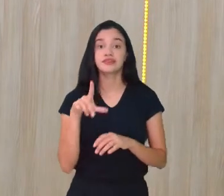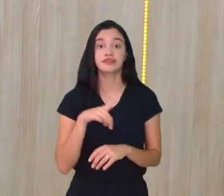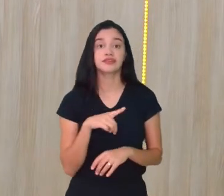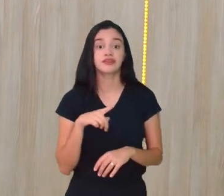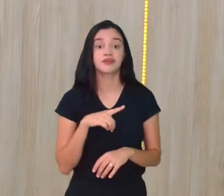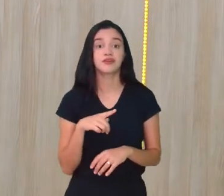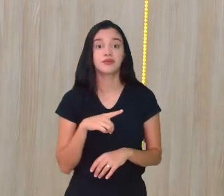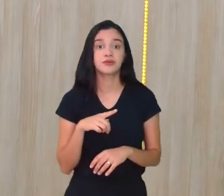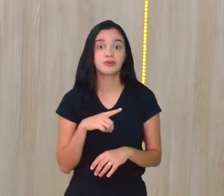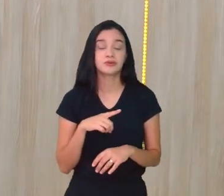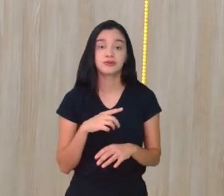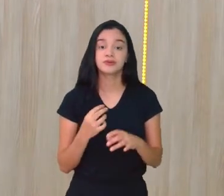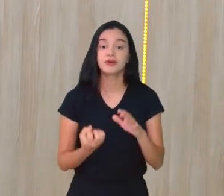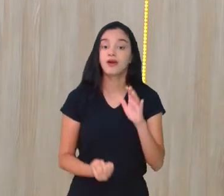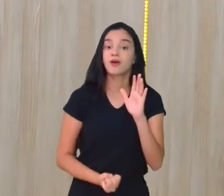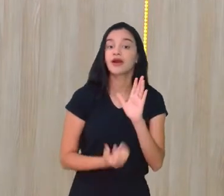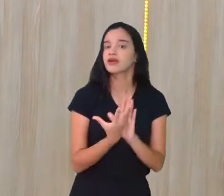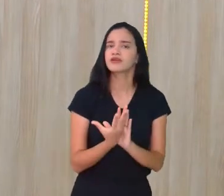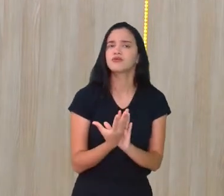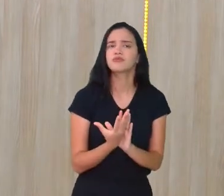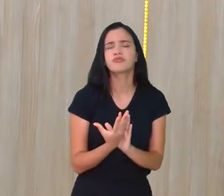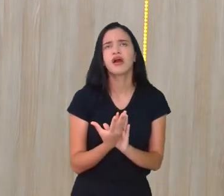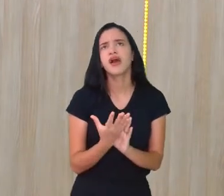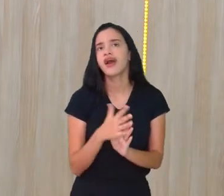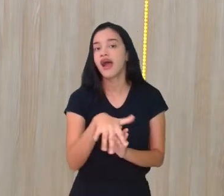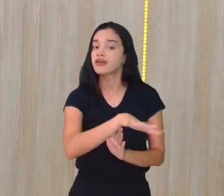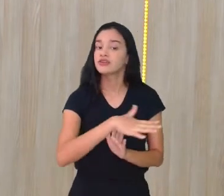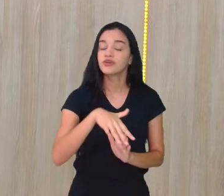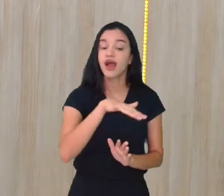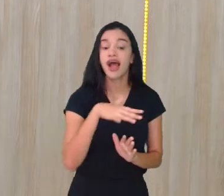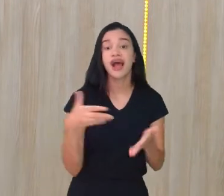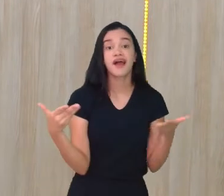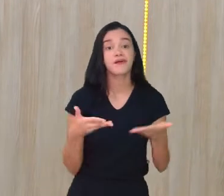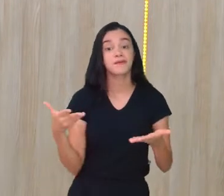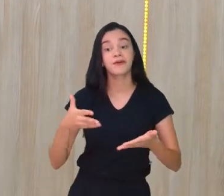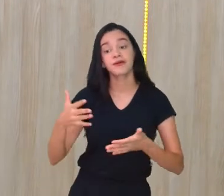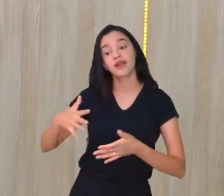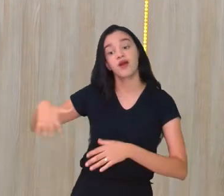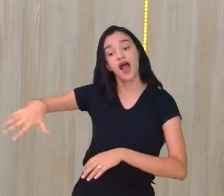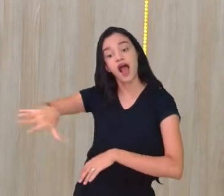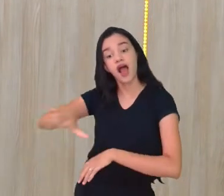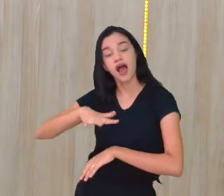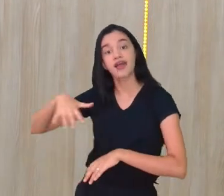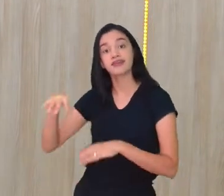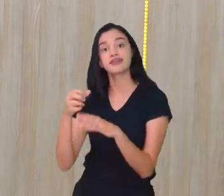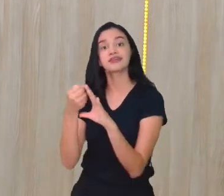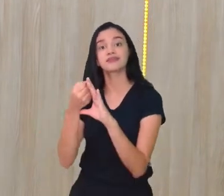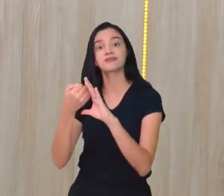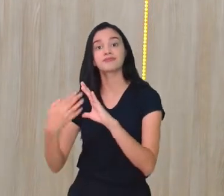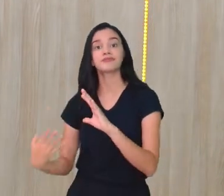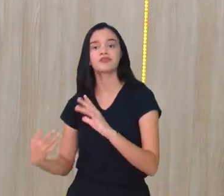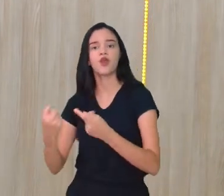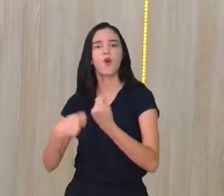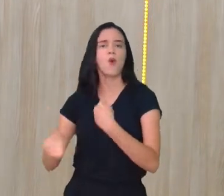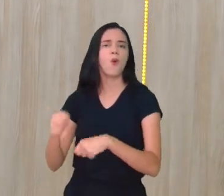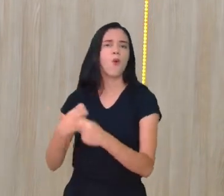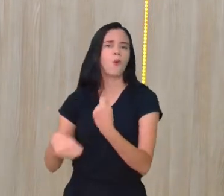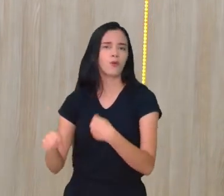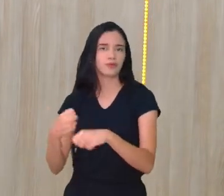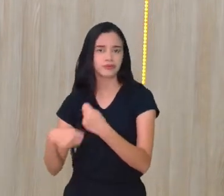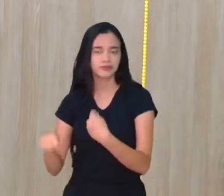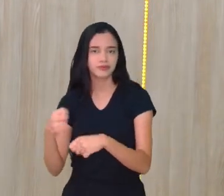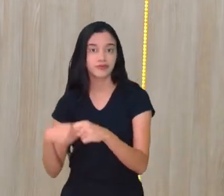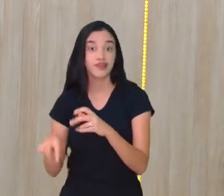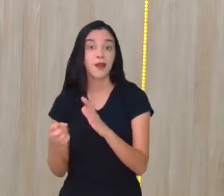uma região. Não, professor, agora eu quero aquela região que possui aí as características econômicas semelhantes,